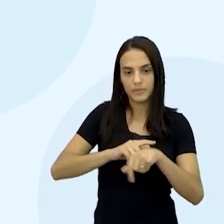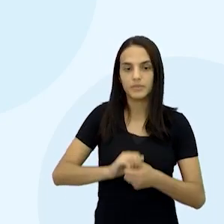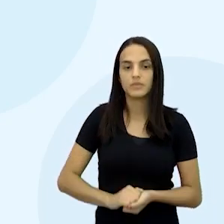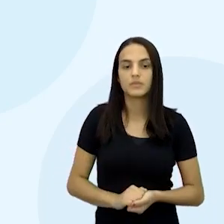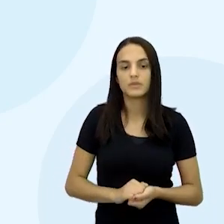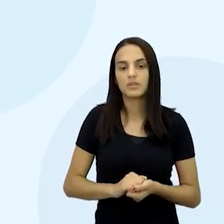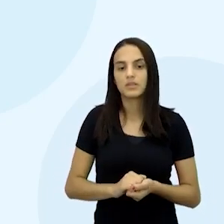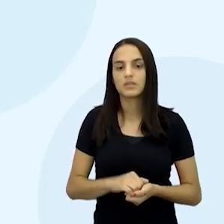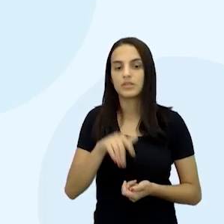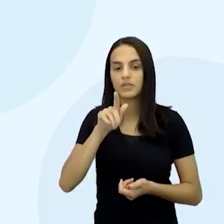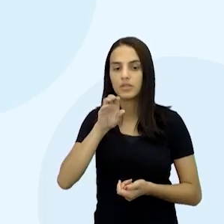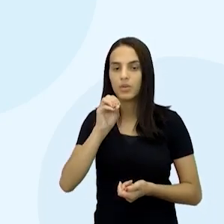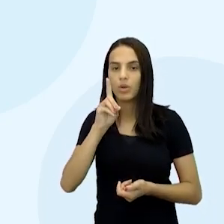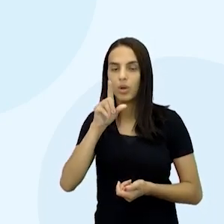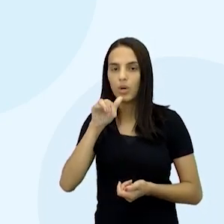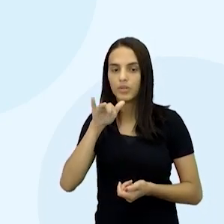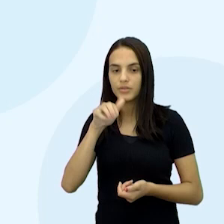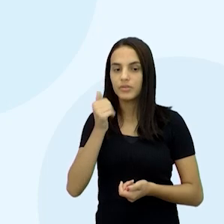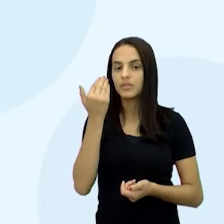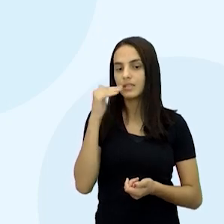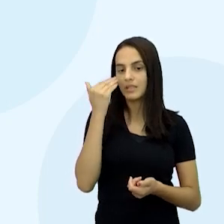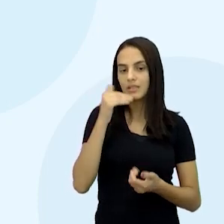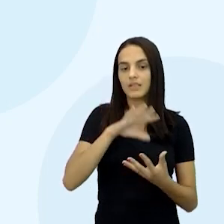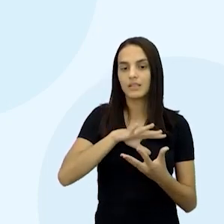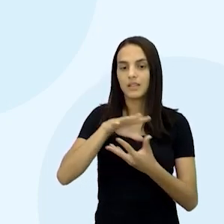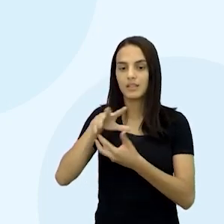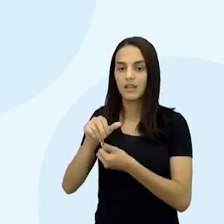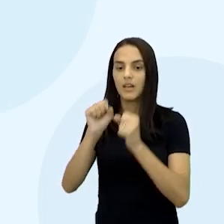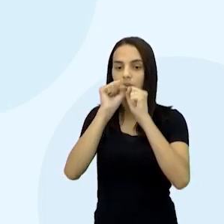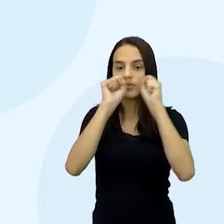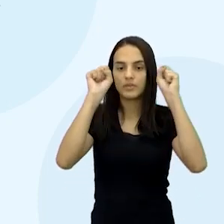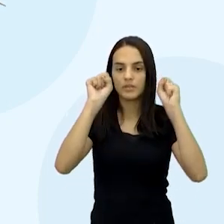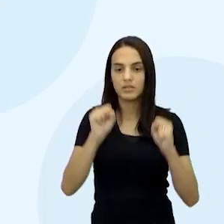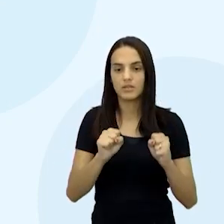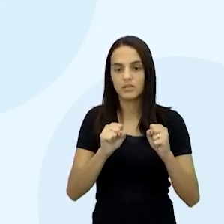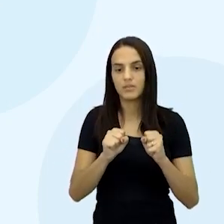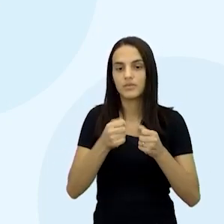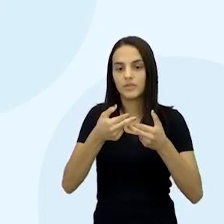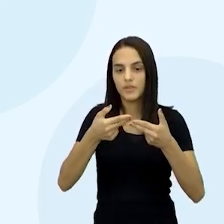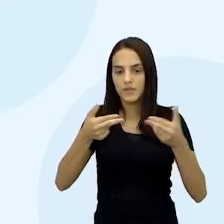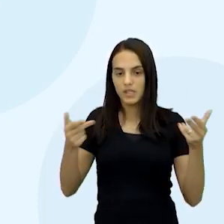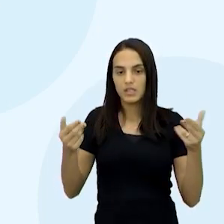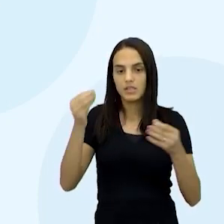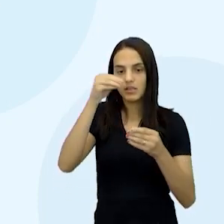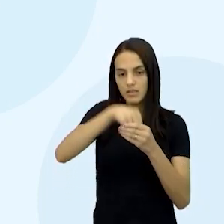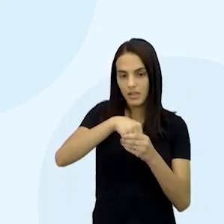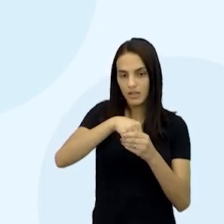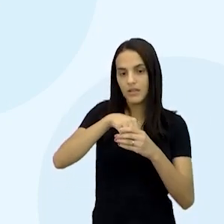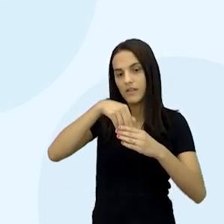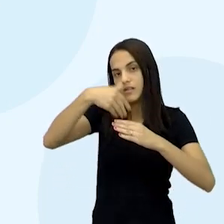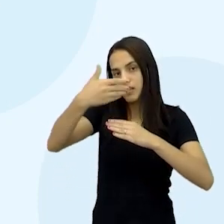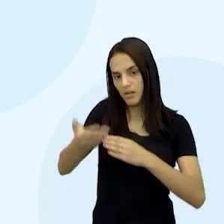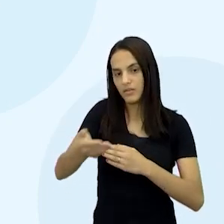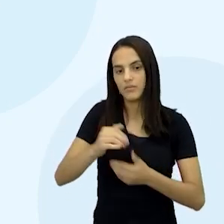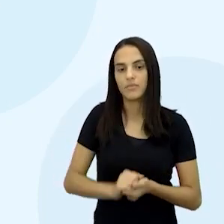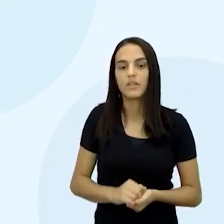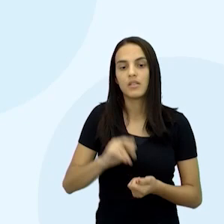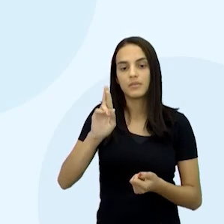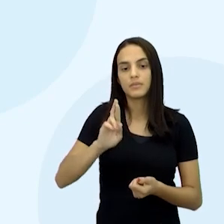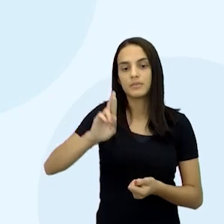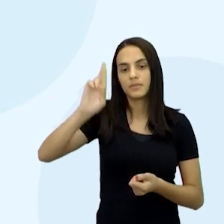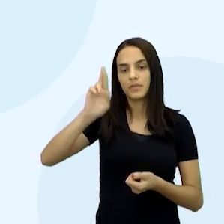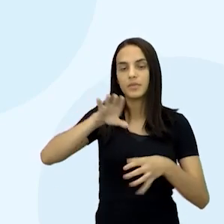tempo geológico, entendendo que a Terra é um sistema com dinâmicas internas e externas,